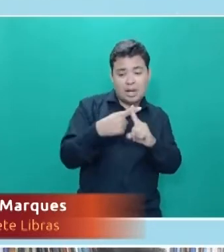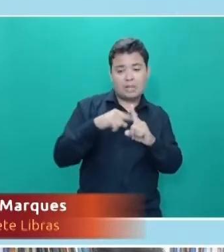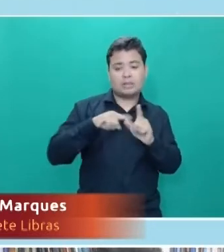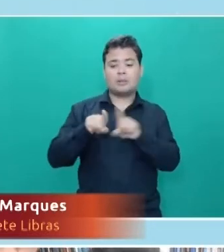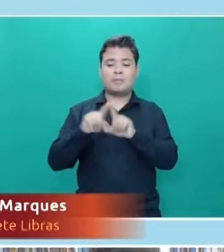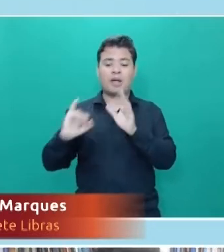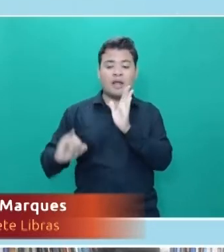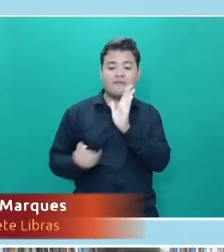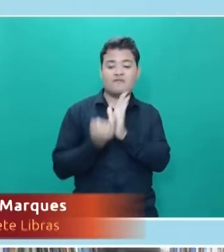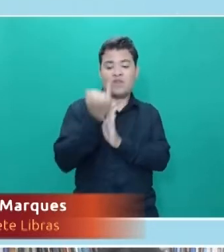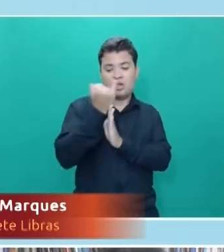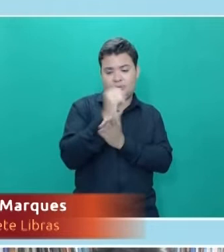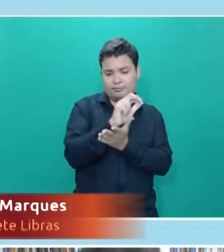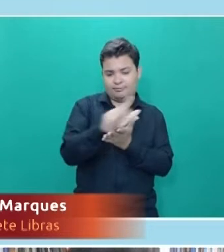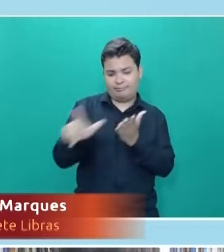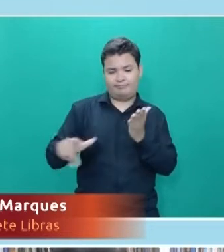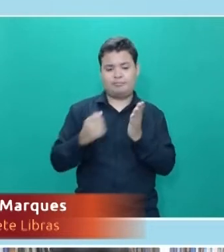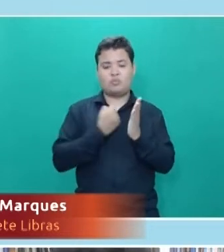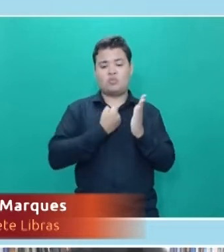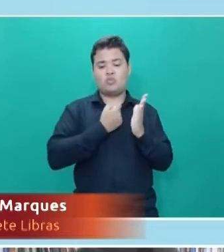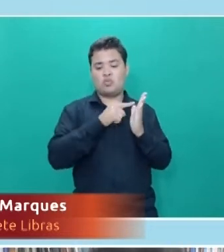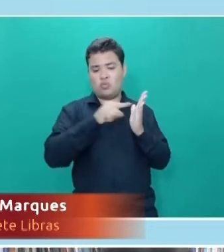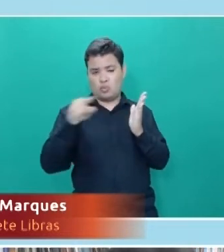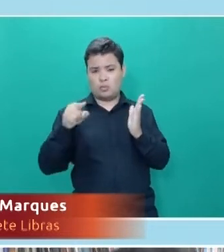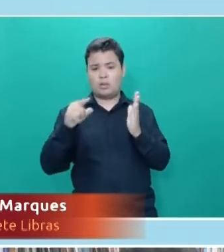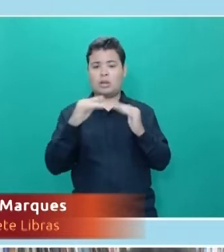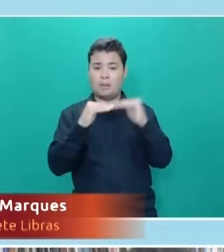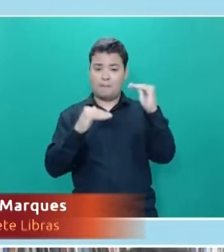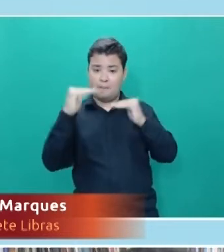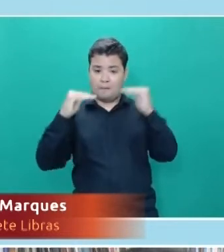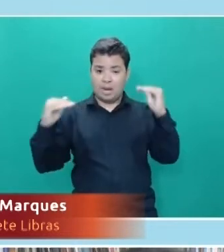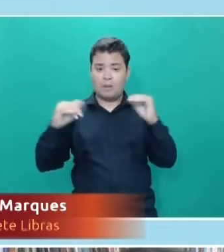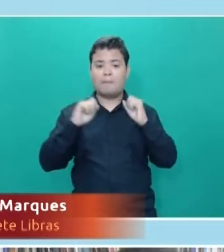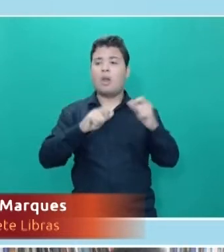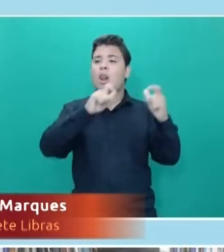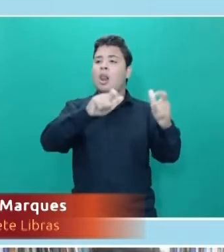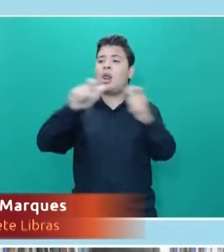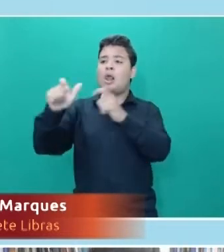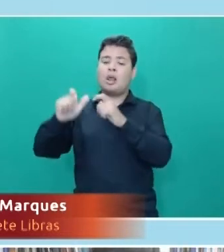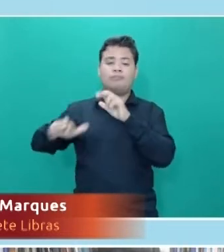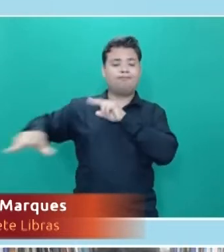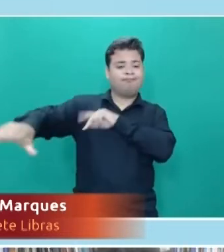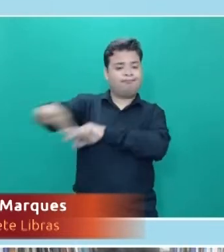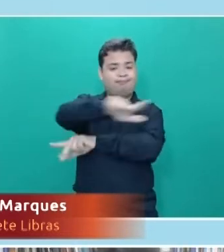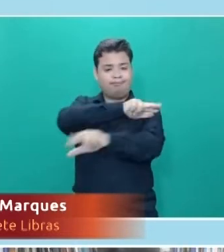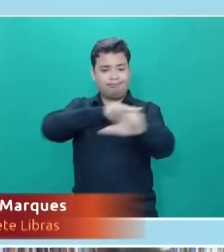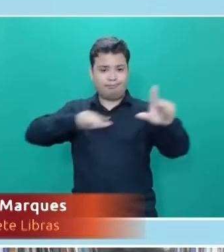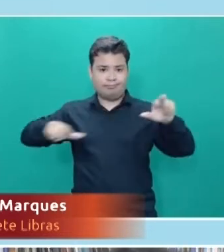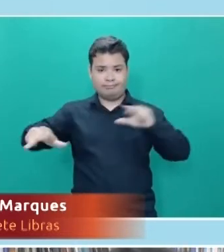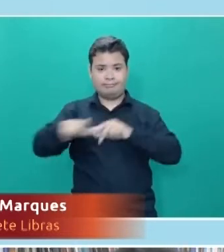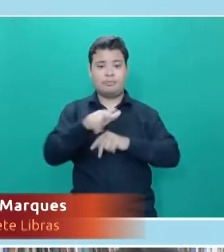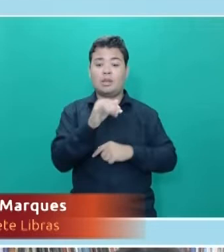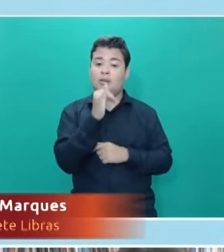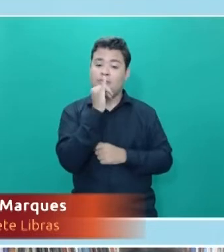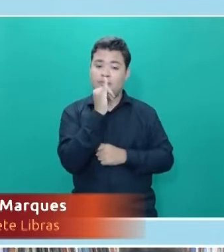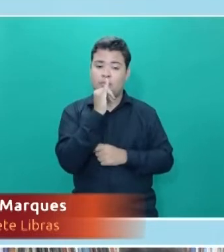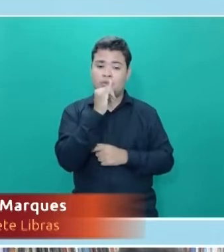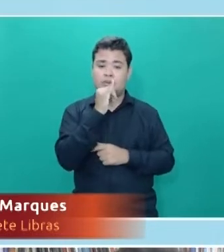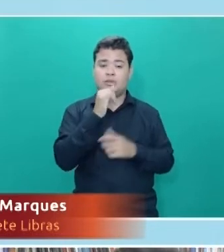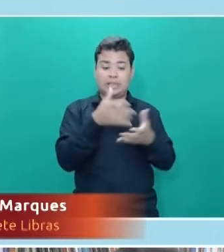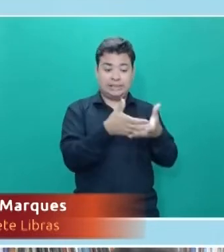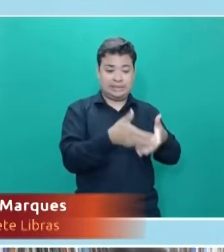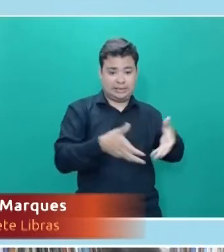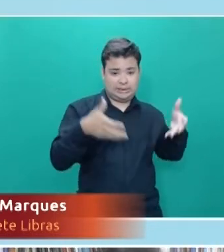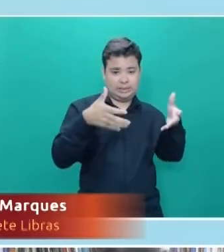são médias, incidem de forma diferente em cada região. Por exemplo, há uma variação da cesta básica